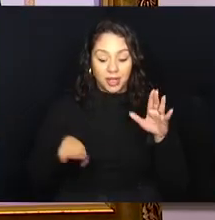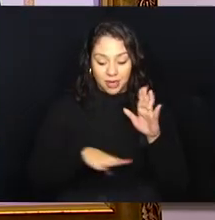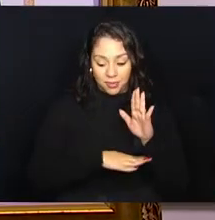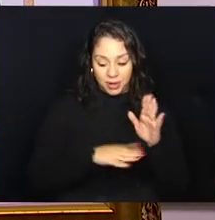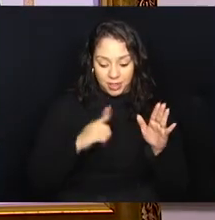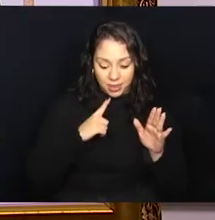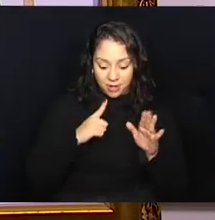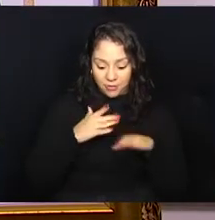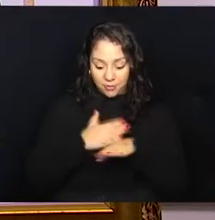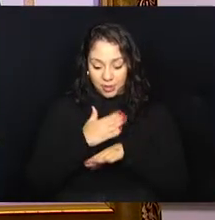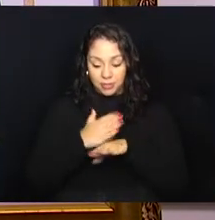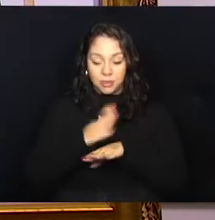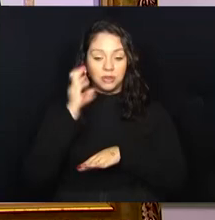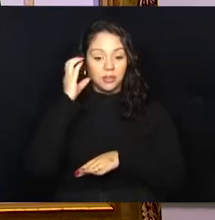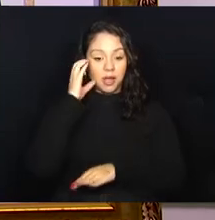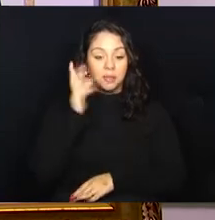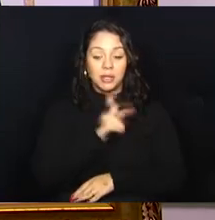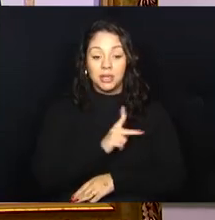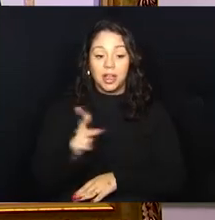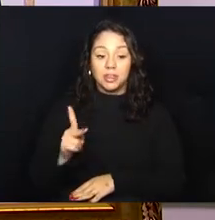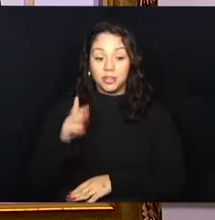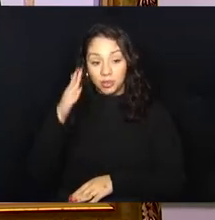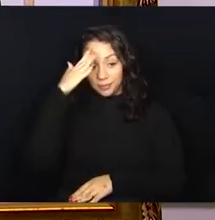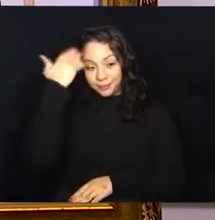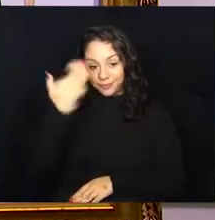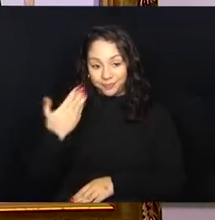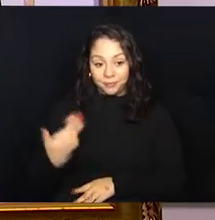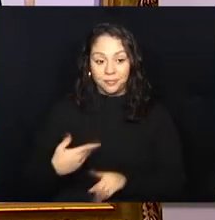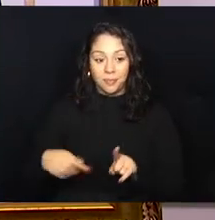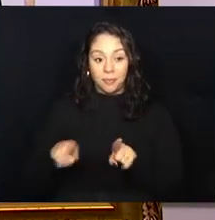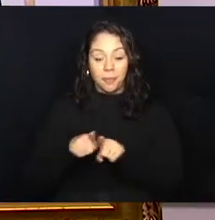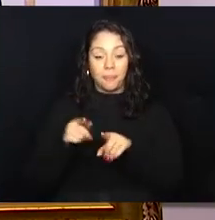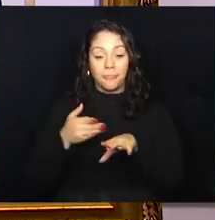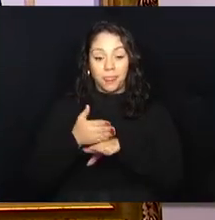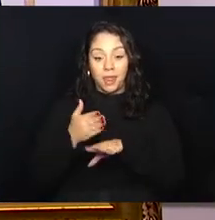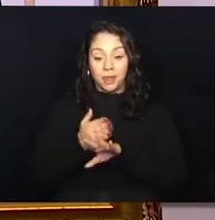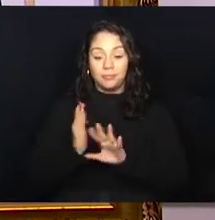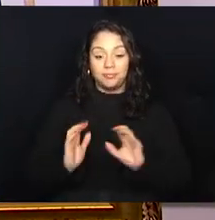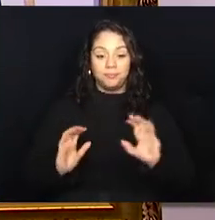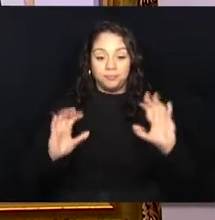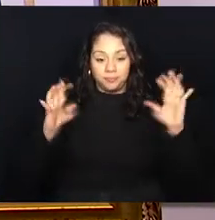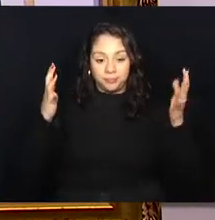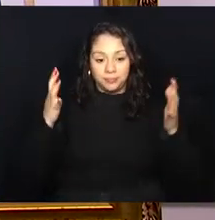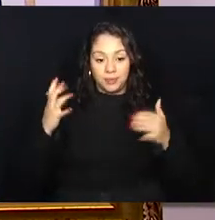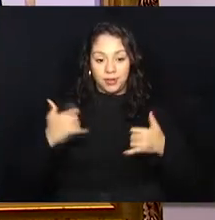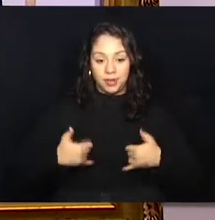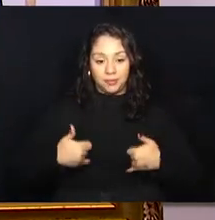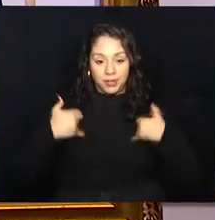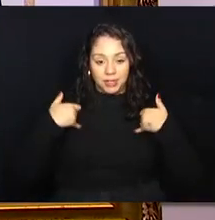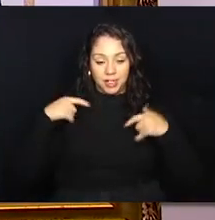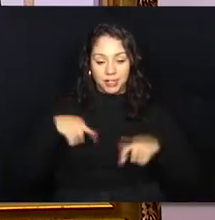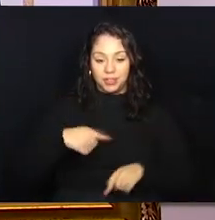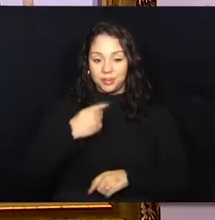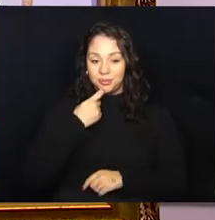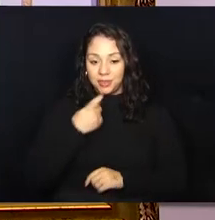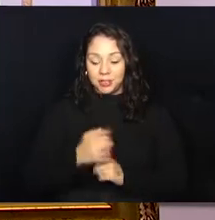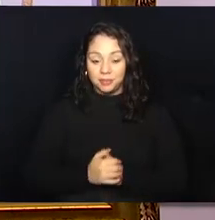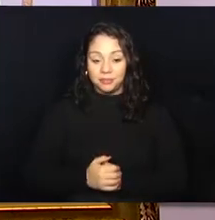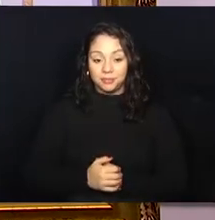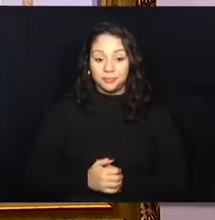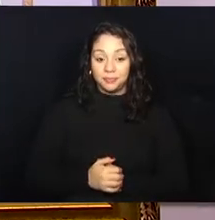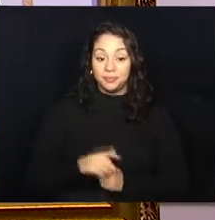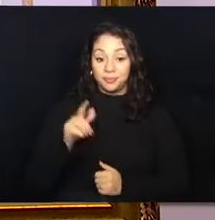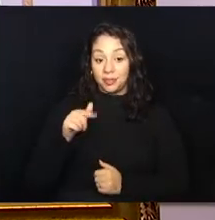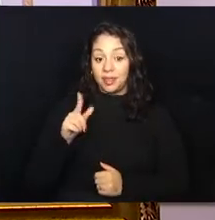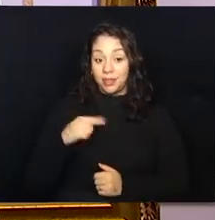câmara a passagem de luz Cirilo como presidente a solenidade também faz parte das comemorações do aniversário de